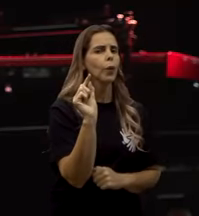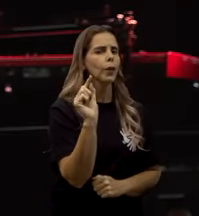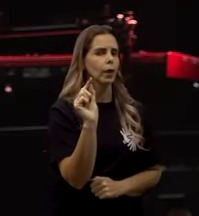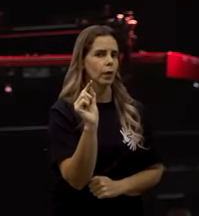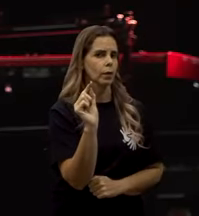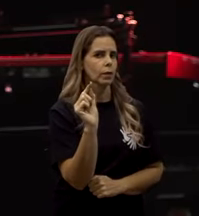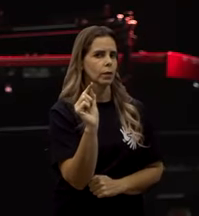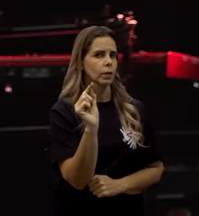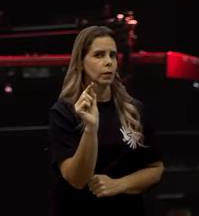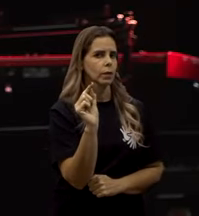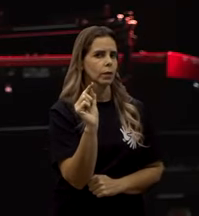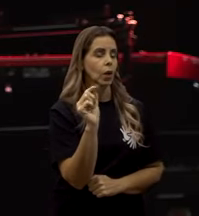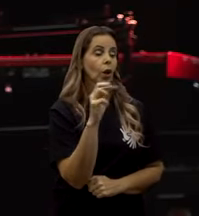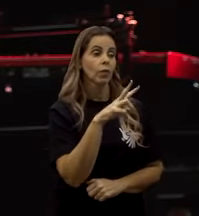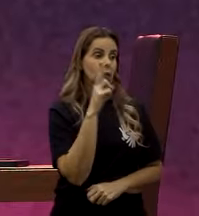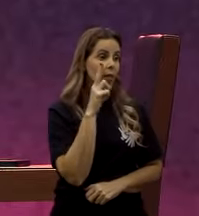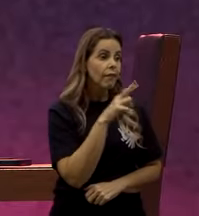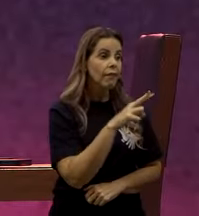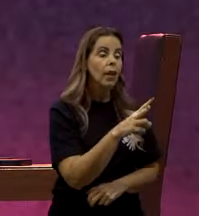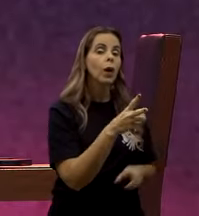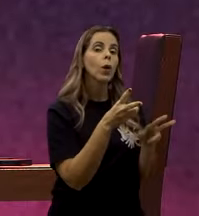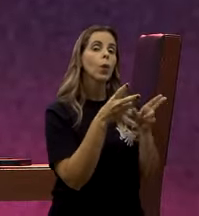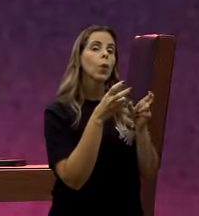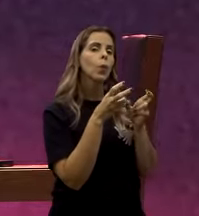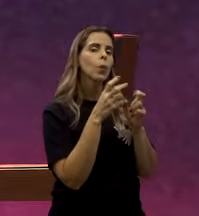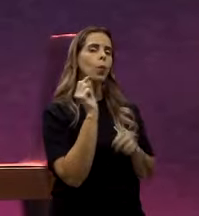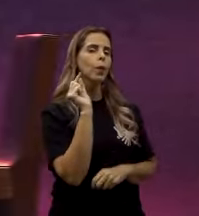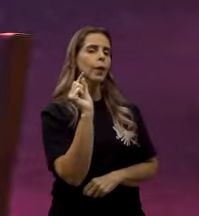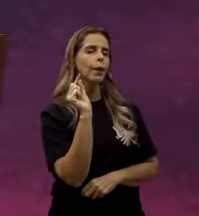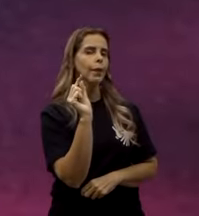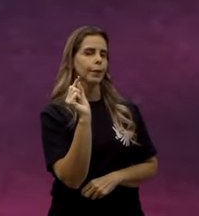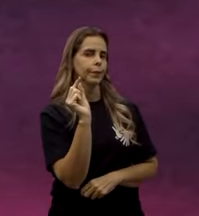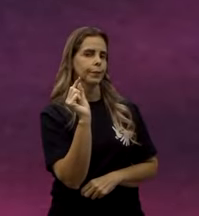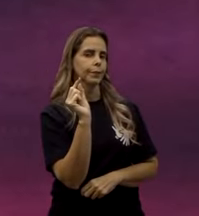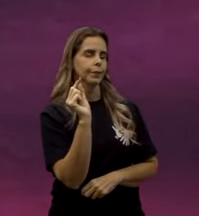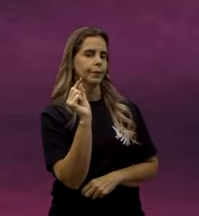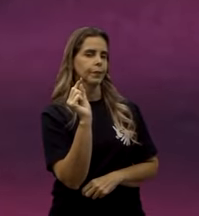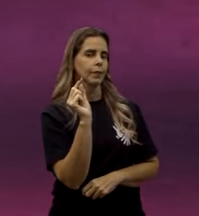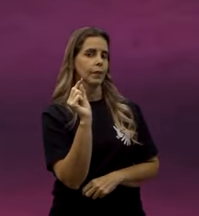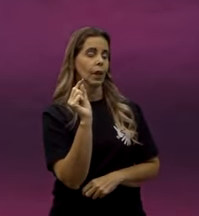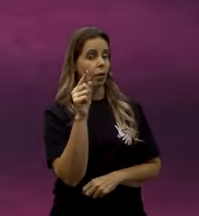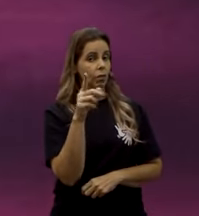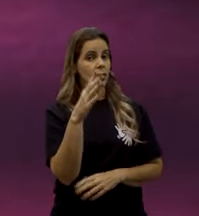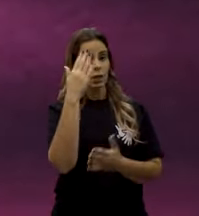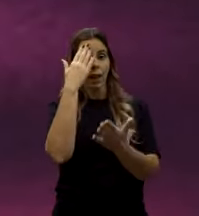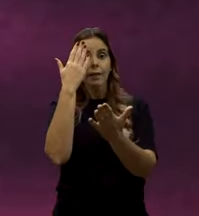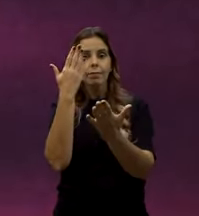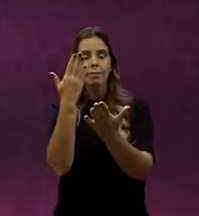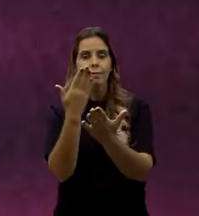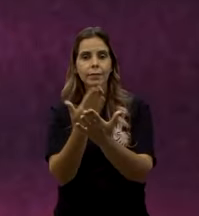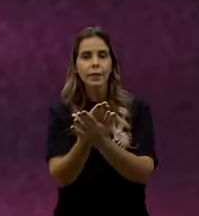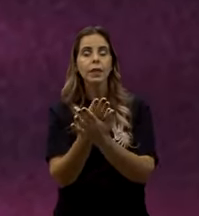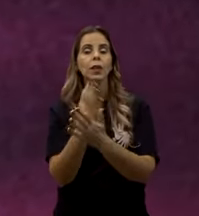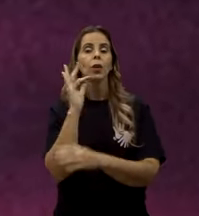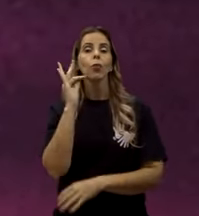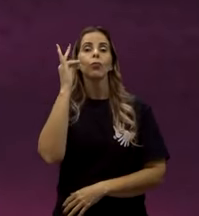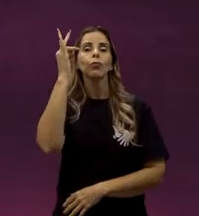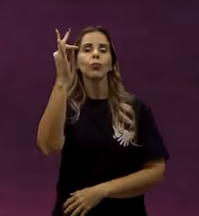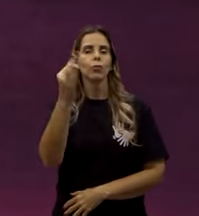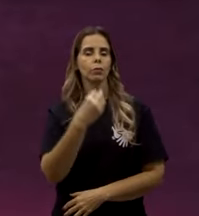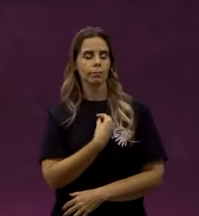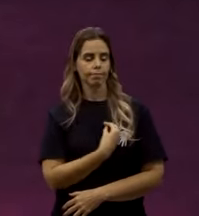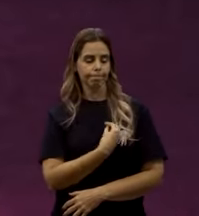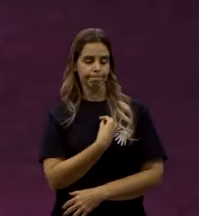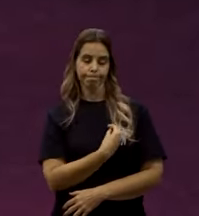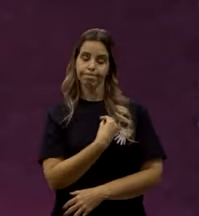ouve vai decidir o que você crê e o que você crê vai determinar o que você vive o que você ouve decide o que você